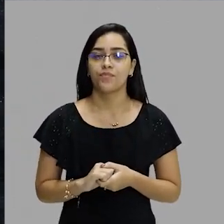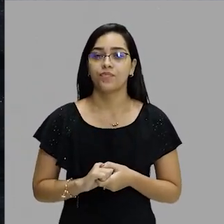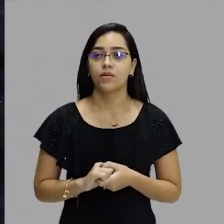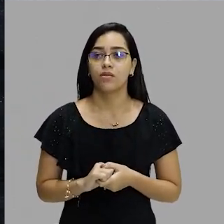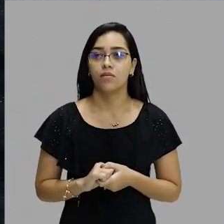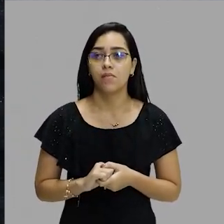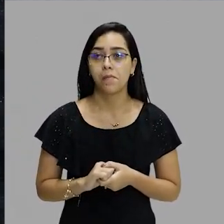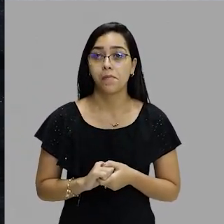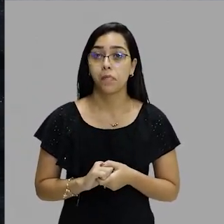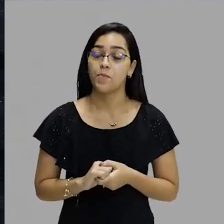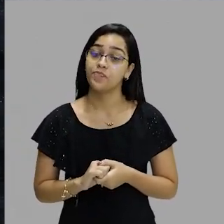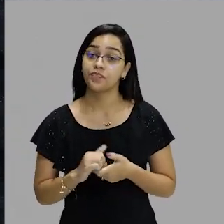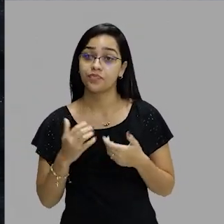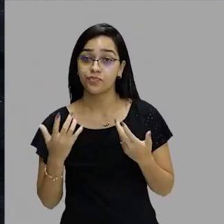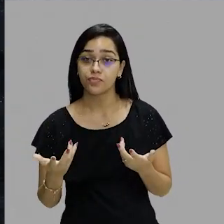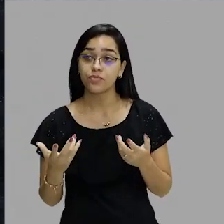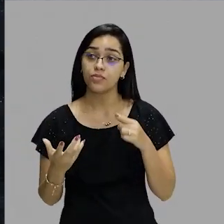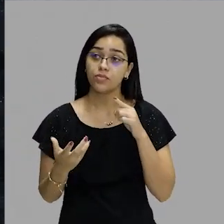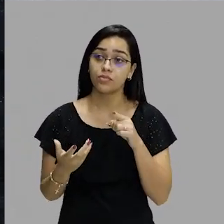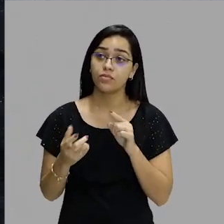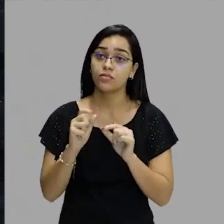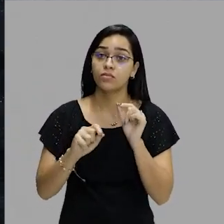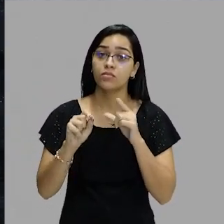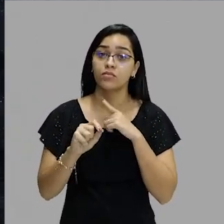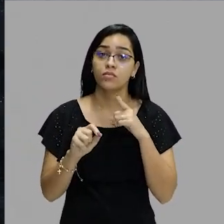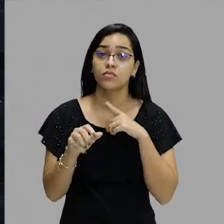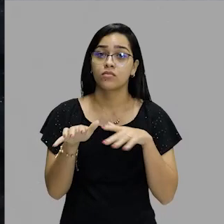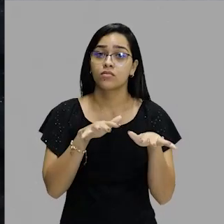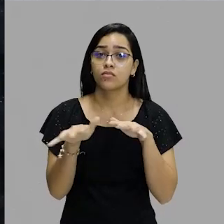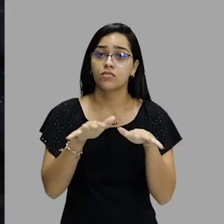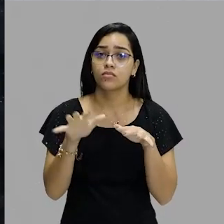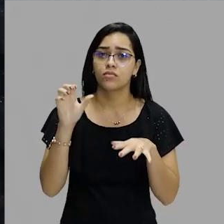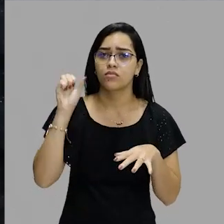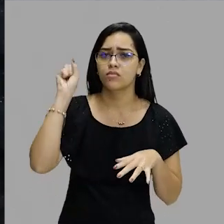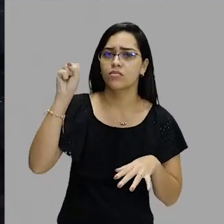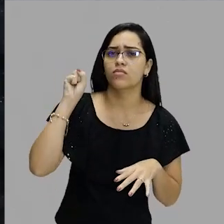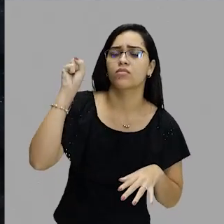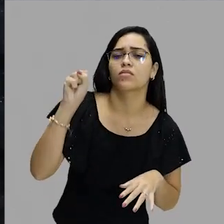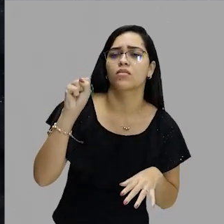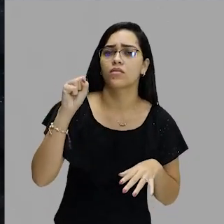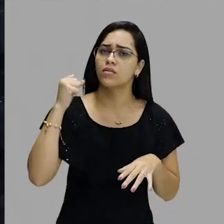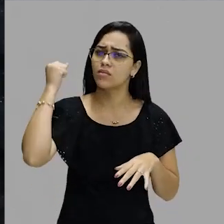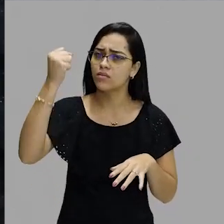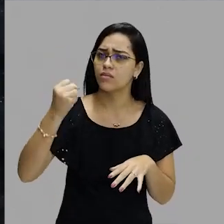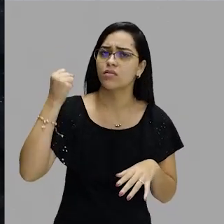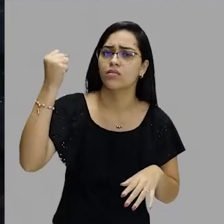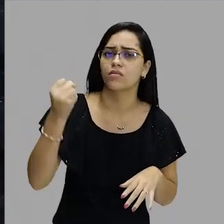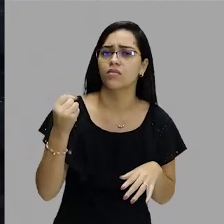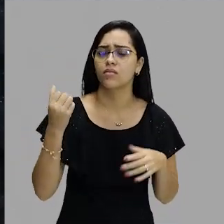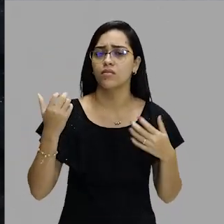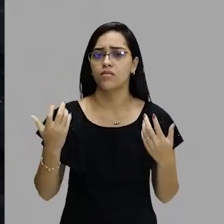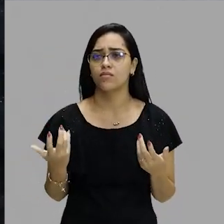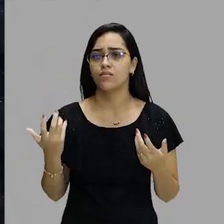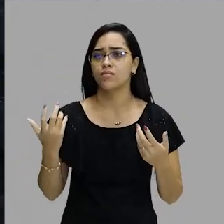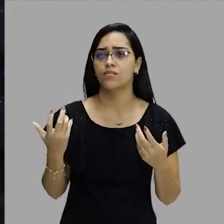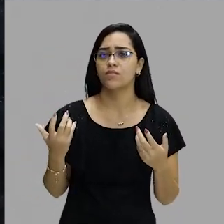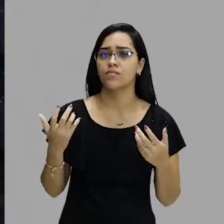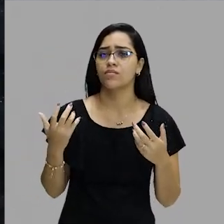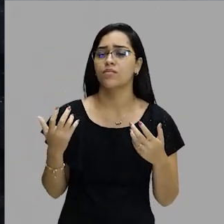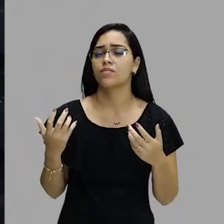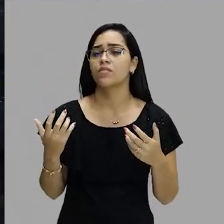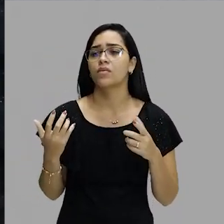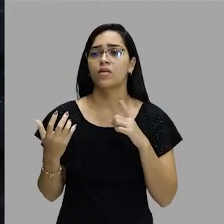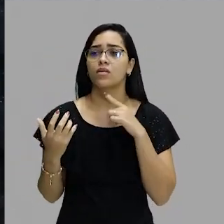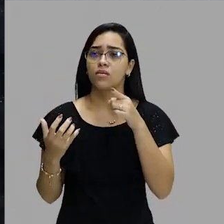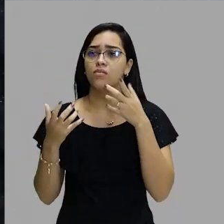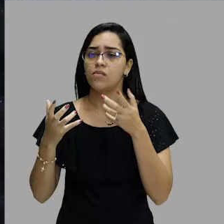Então, normalmente, quando você está num movimento de resistência, numa revolução, numa confusão,